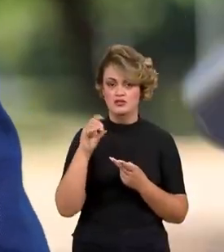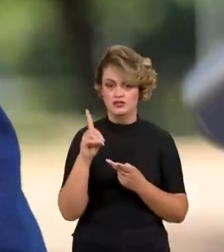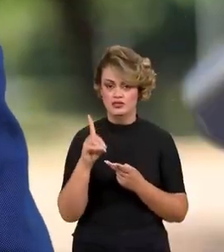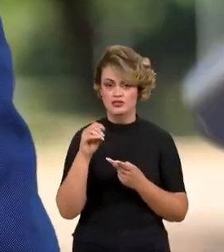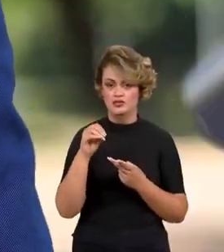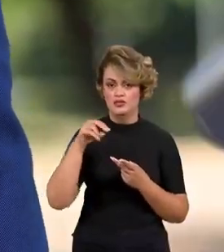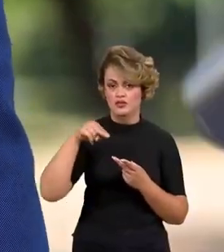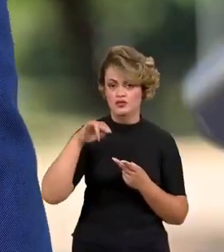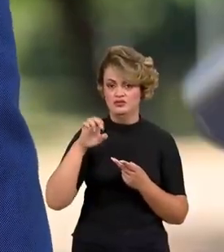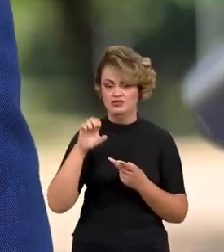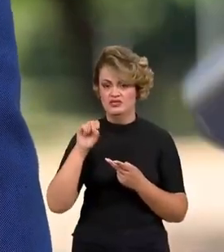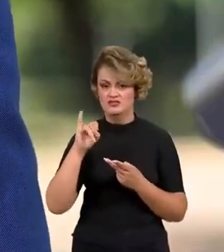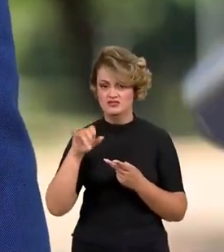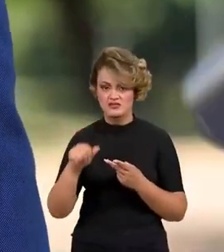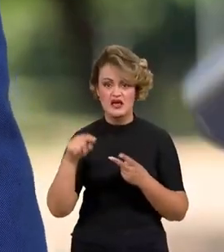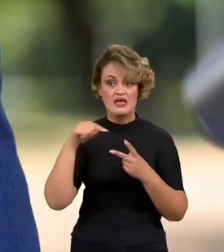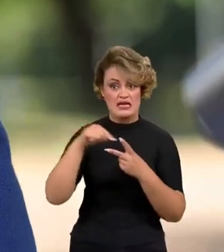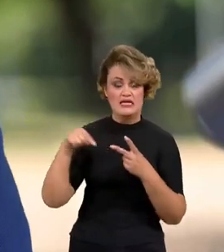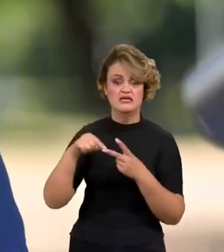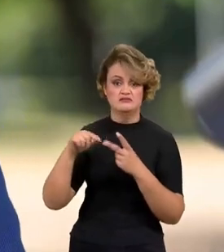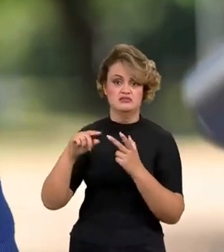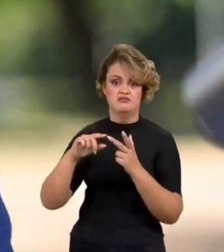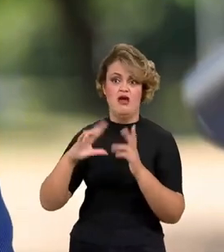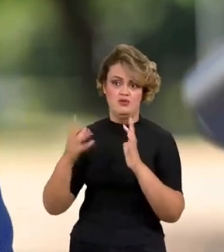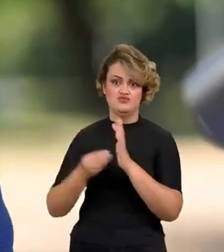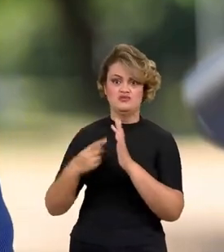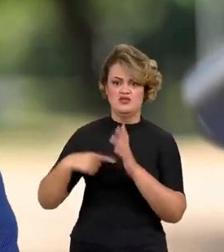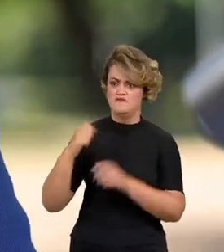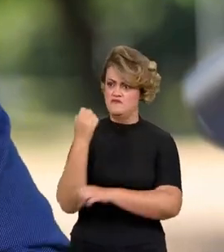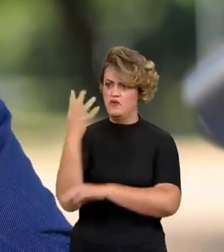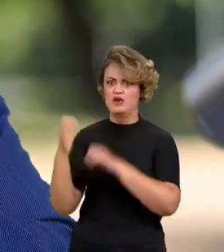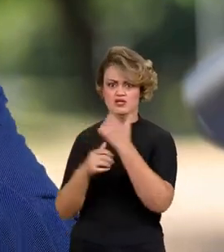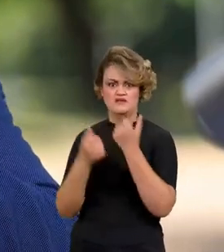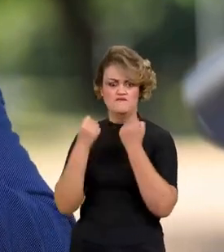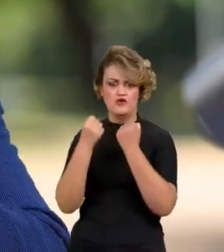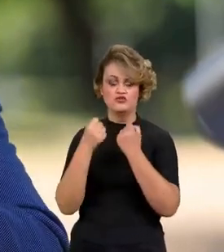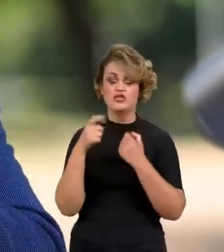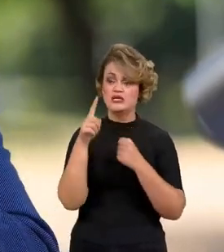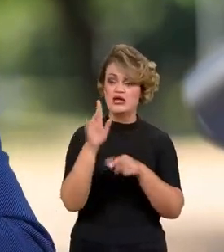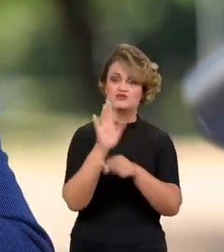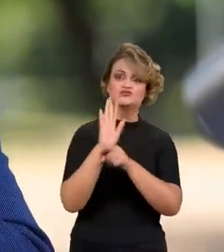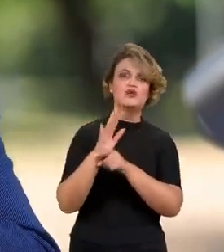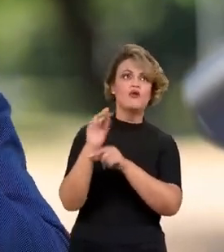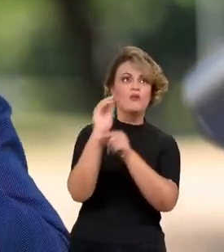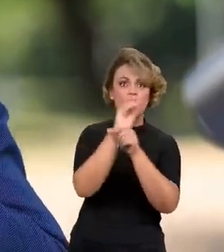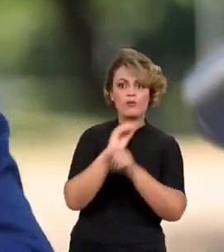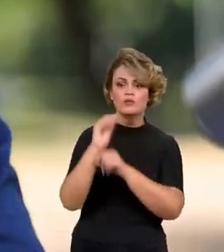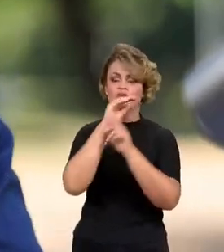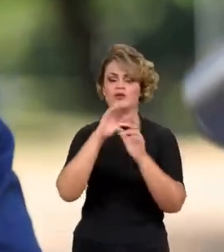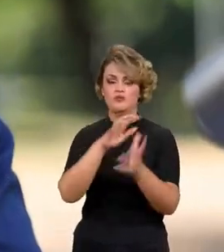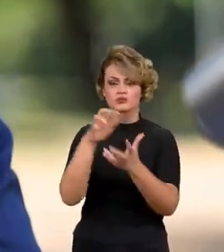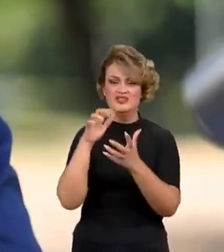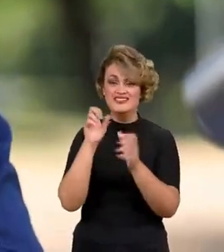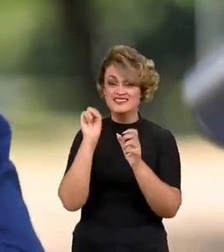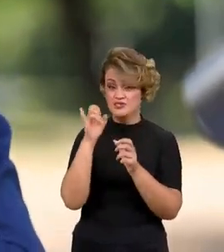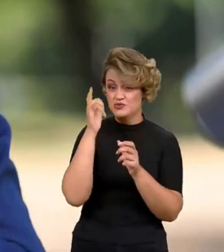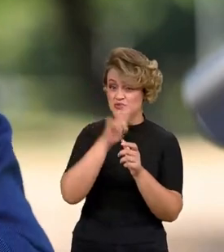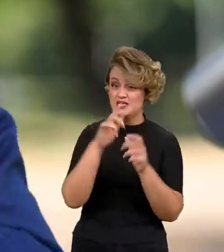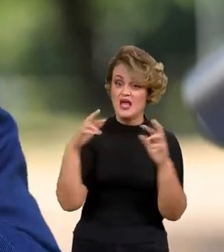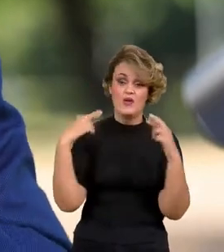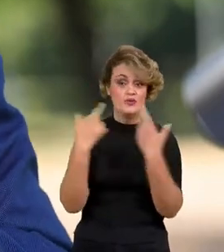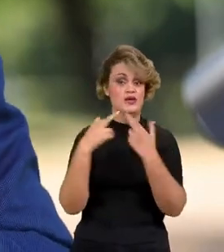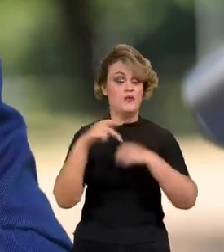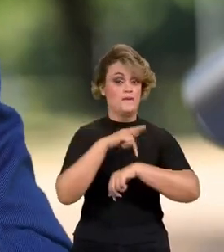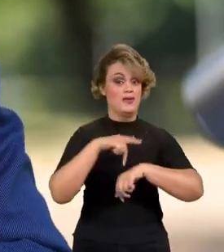densa e que ajuda a controlar o planeta se a gente conseguir fazer isto os países ricos